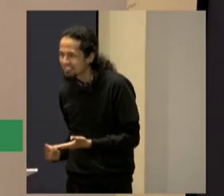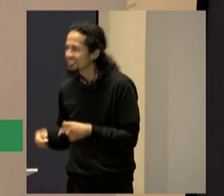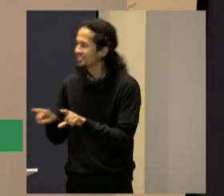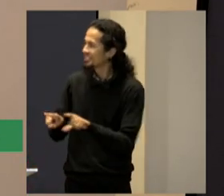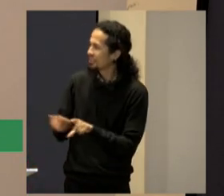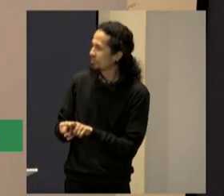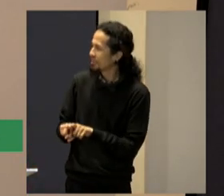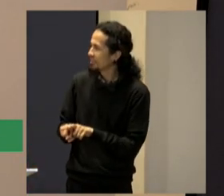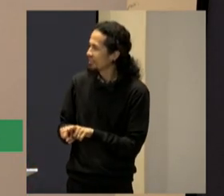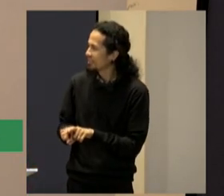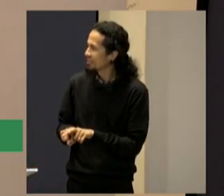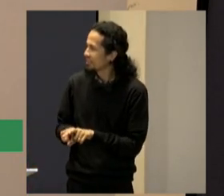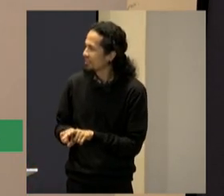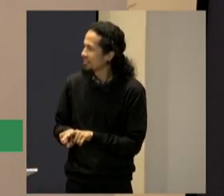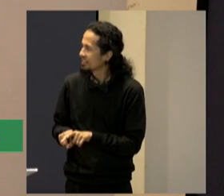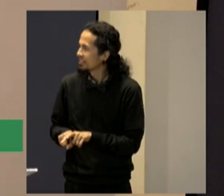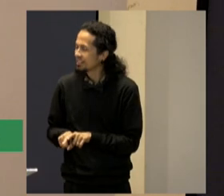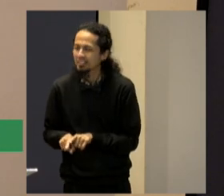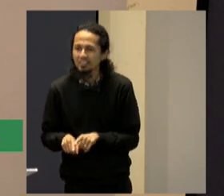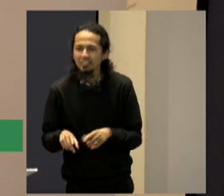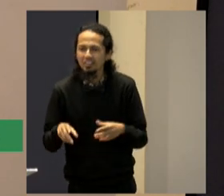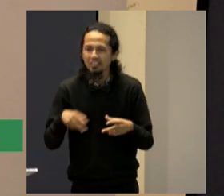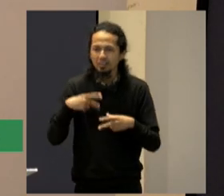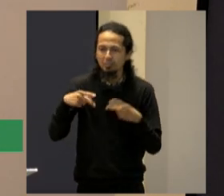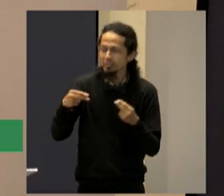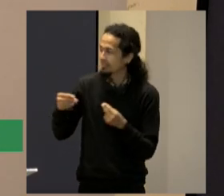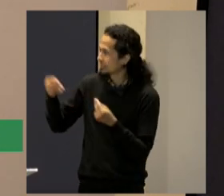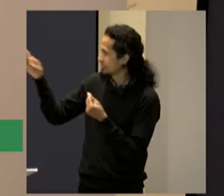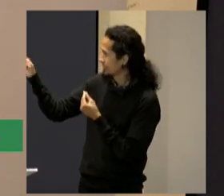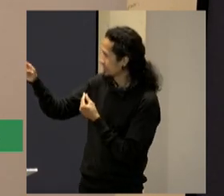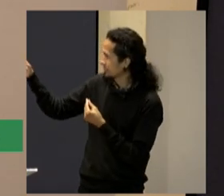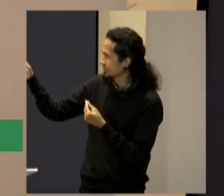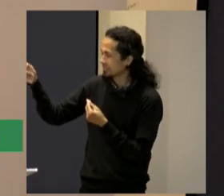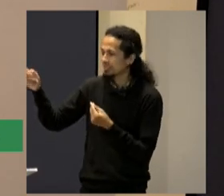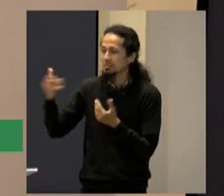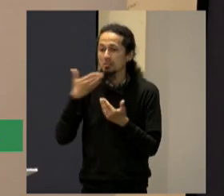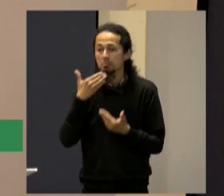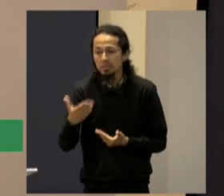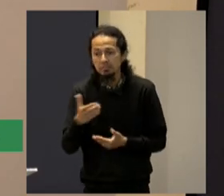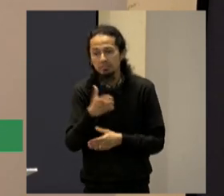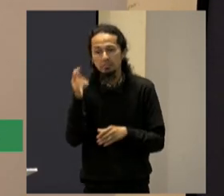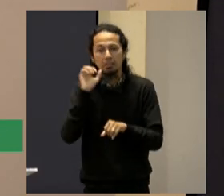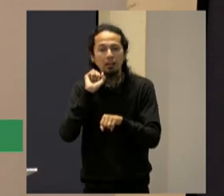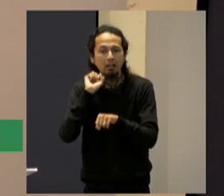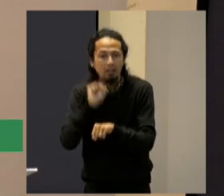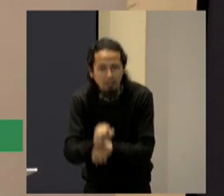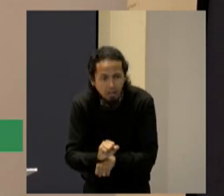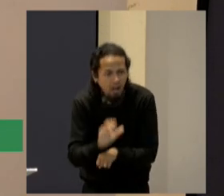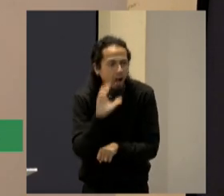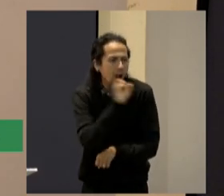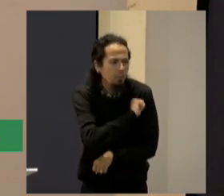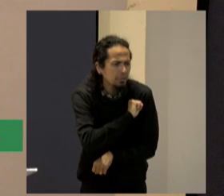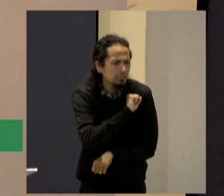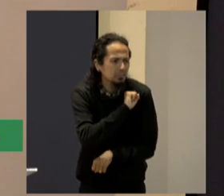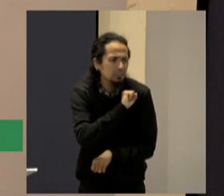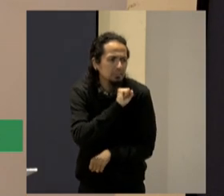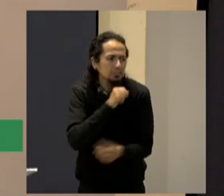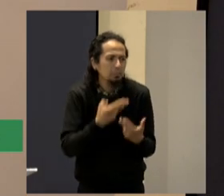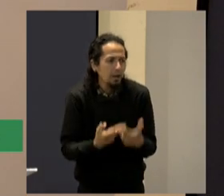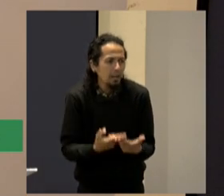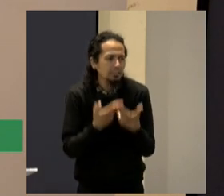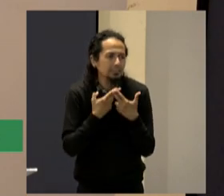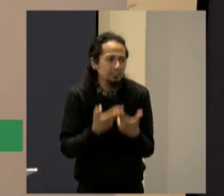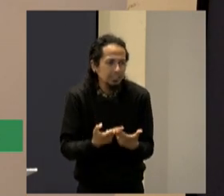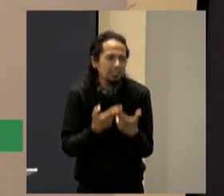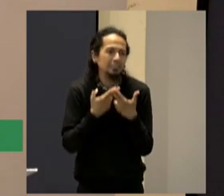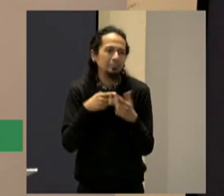Vou dar um pequeno mimo para cada uma das duas e aí peço para vocês só um minutinho de paciência, que logo